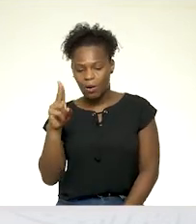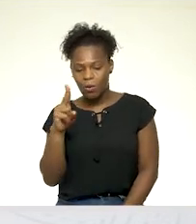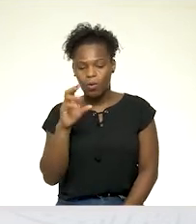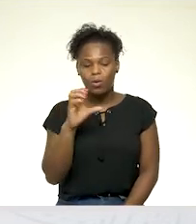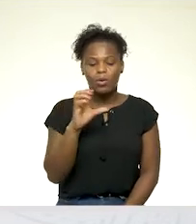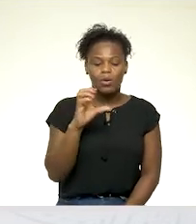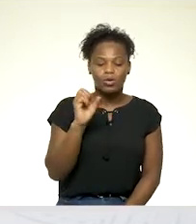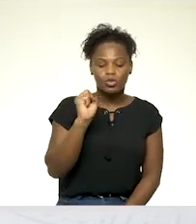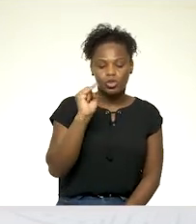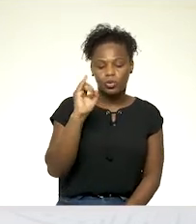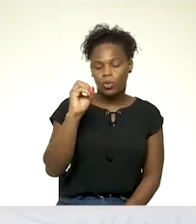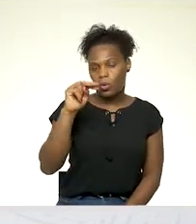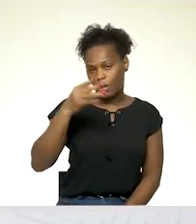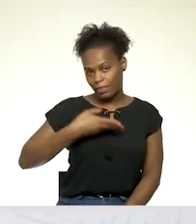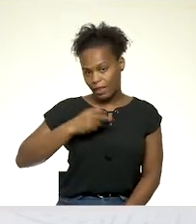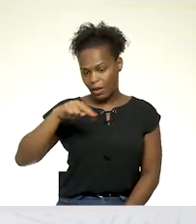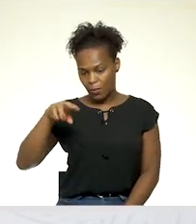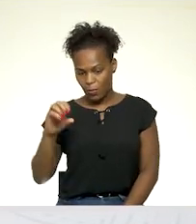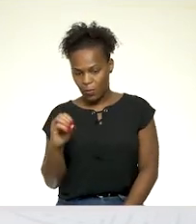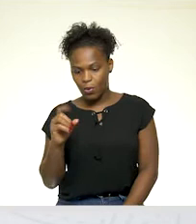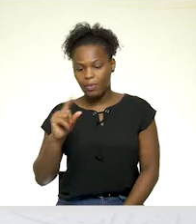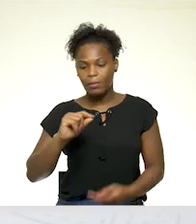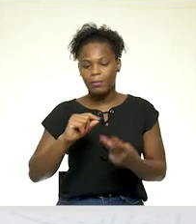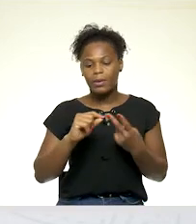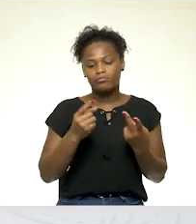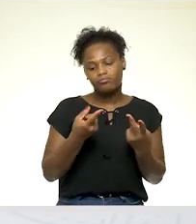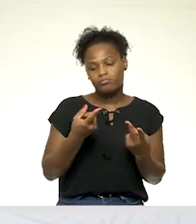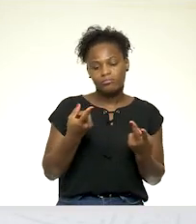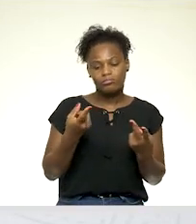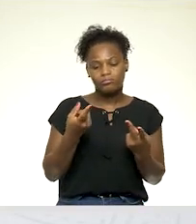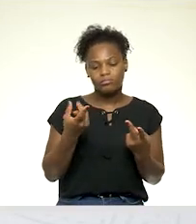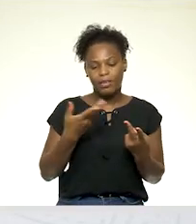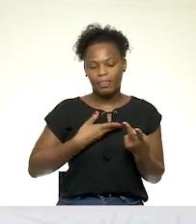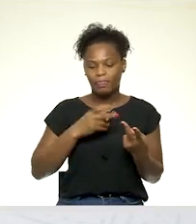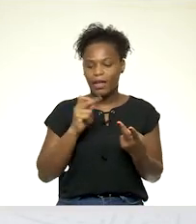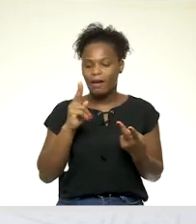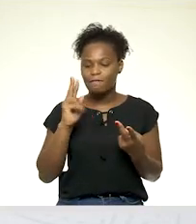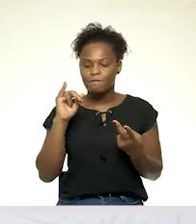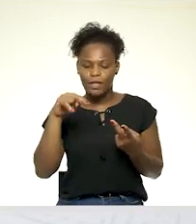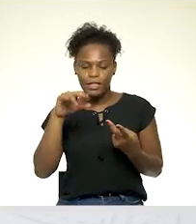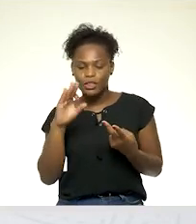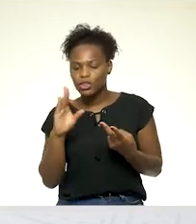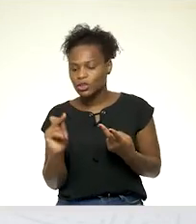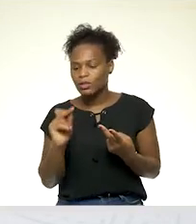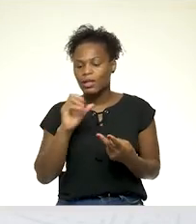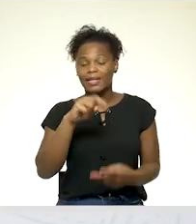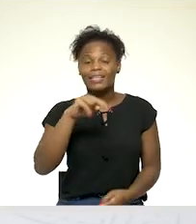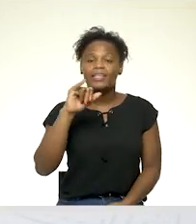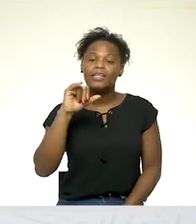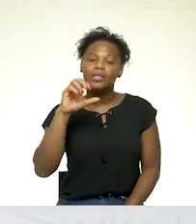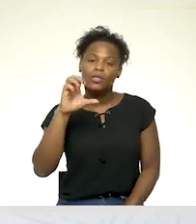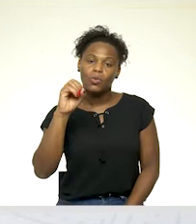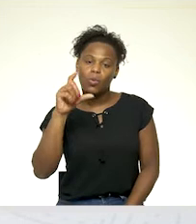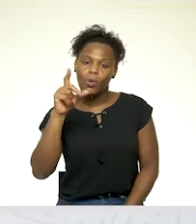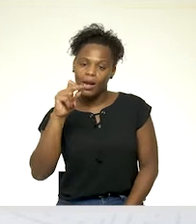ou melhor, também Giordano Bruno, Leonardo da Vinci, Nicolau Copérnico e Kepler.